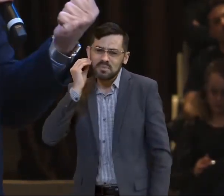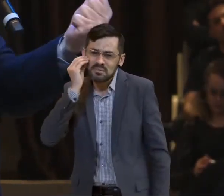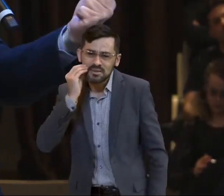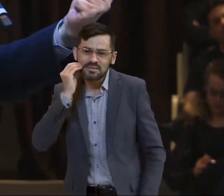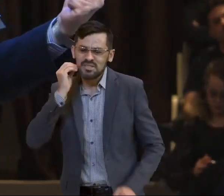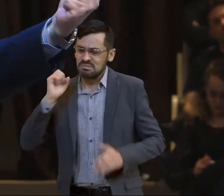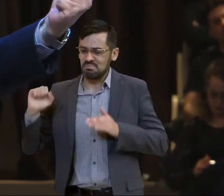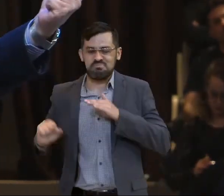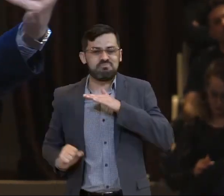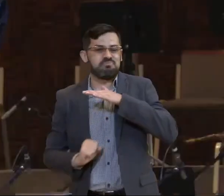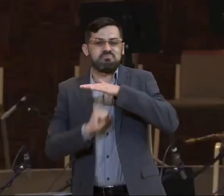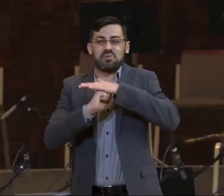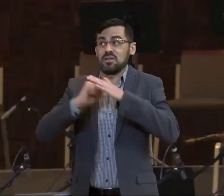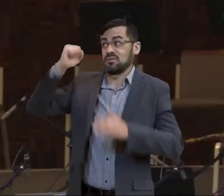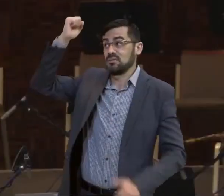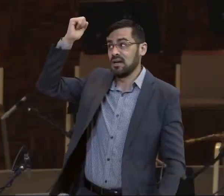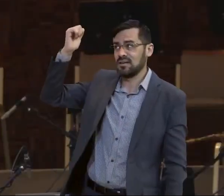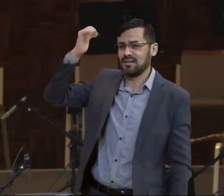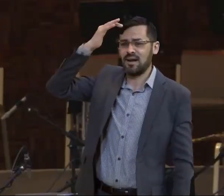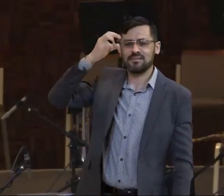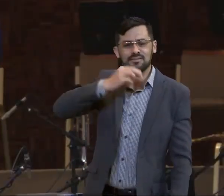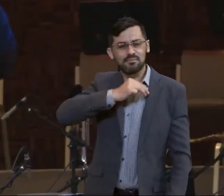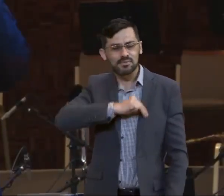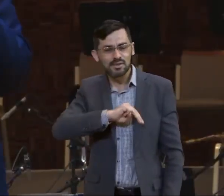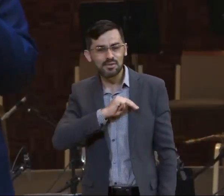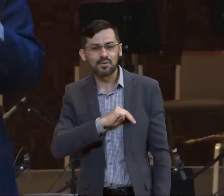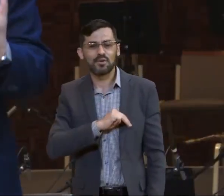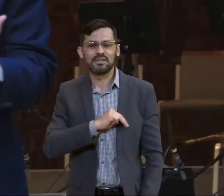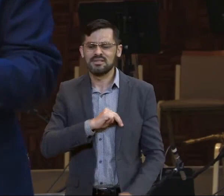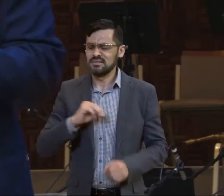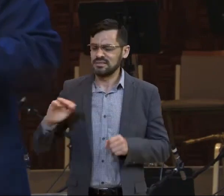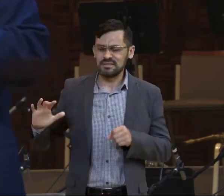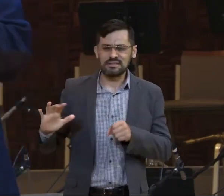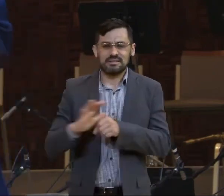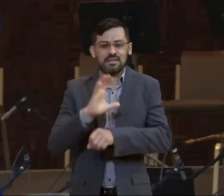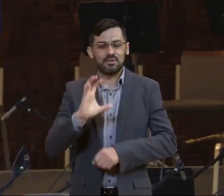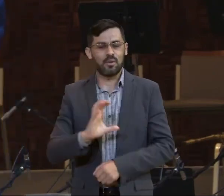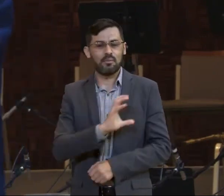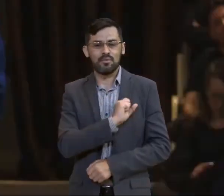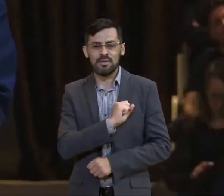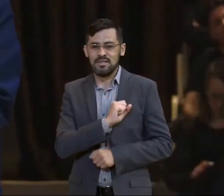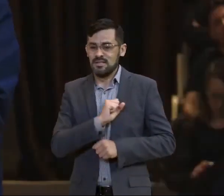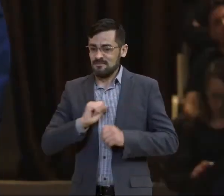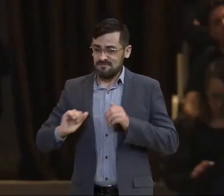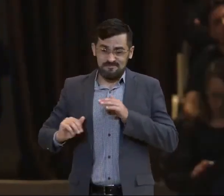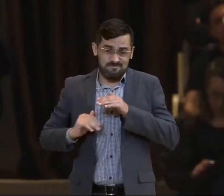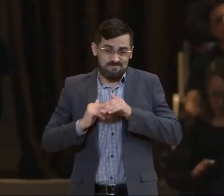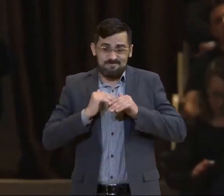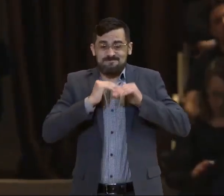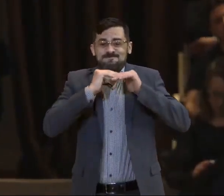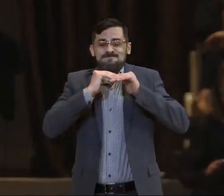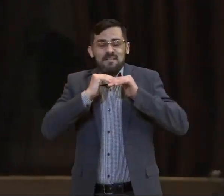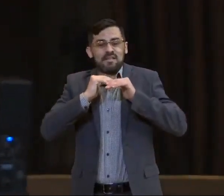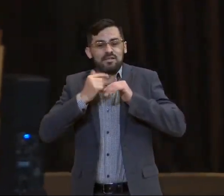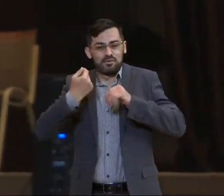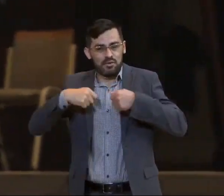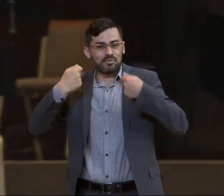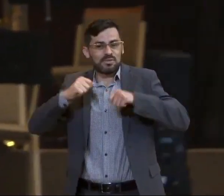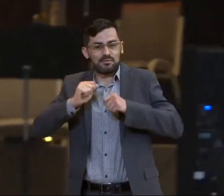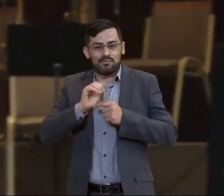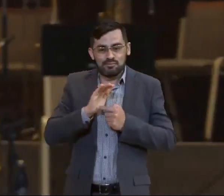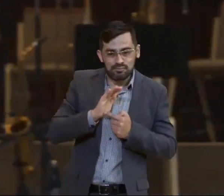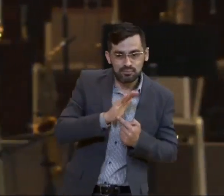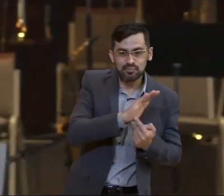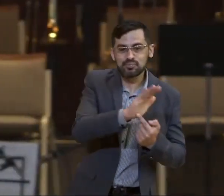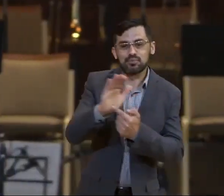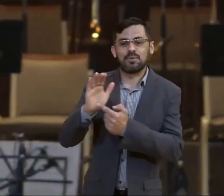da graça, cheios da misericórdia, cheios do amor dele, e aquilo está transbordando dentro da gente, e a gente então